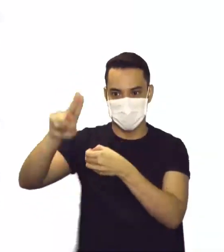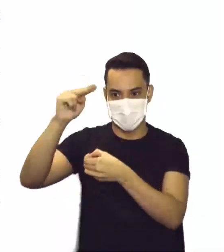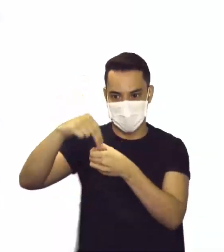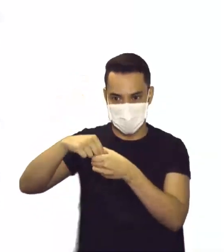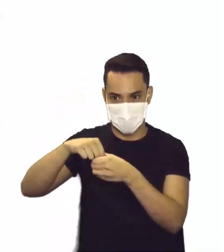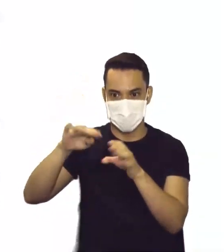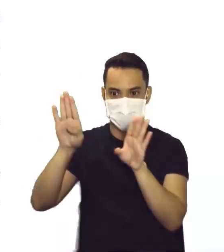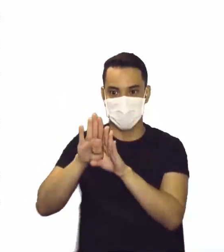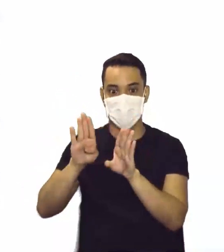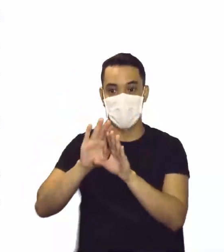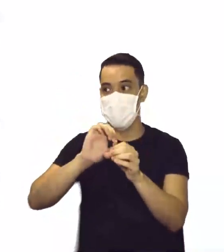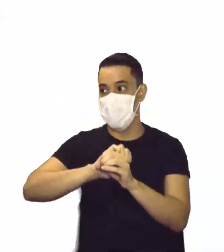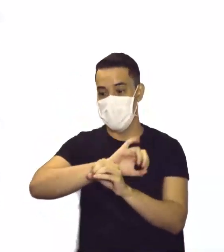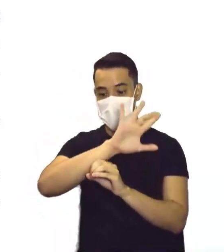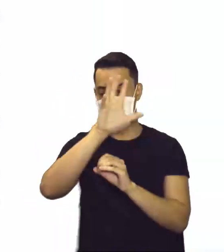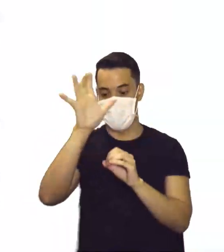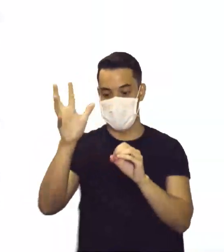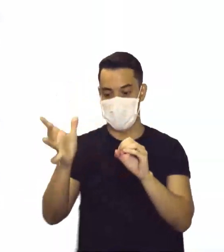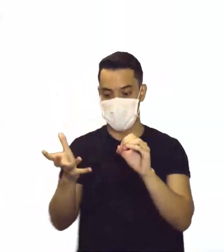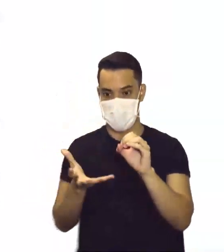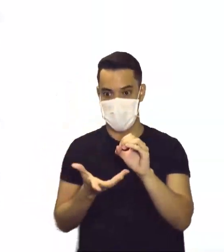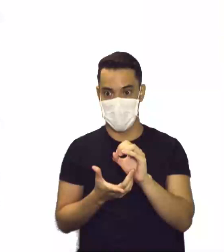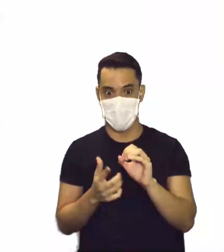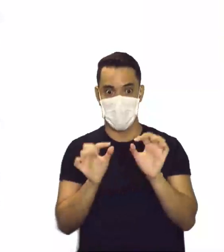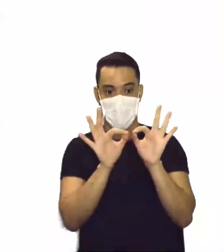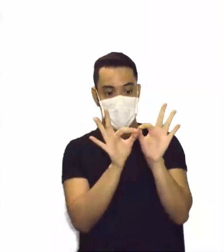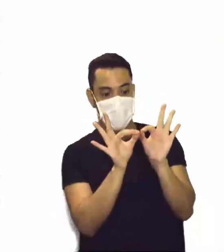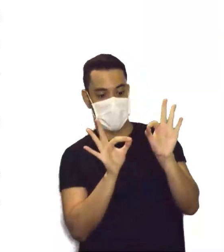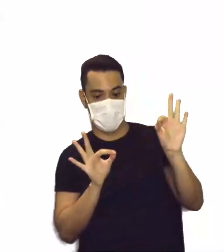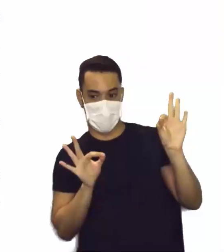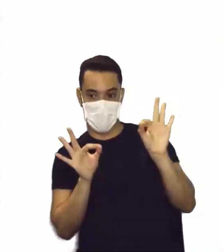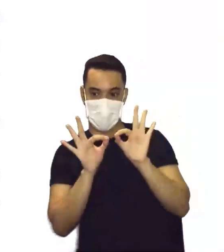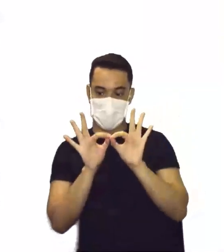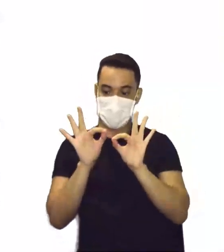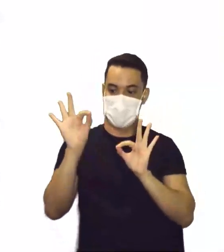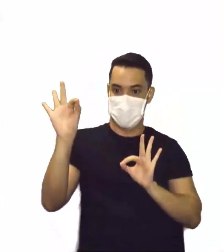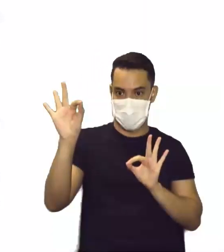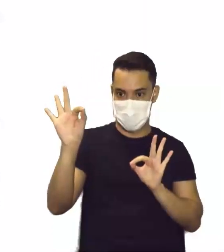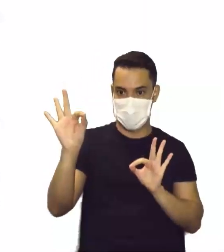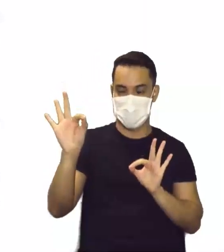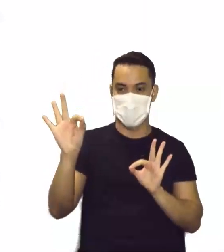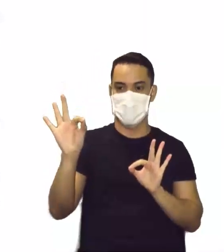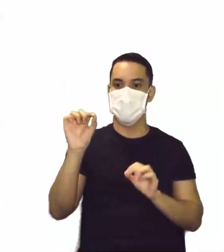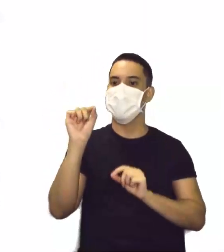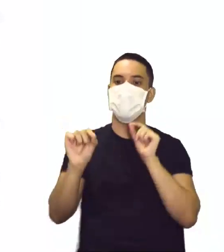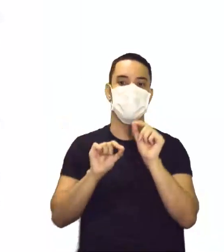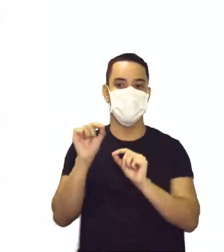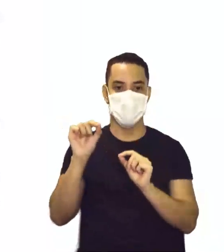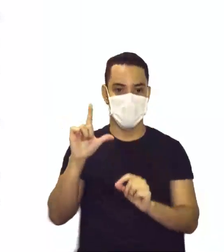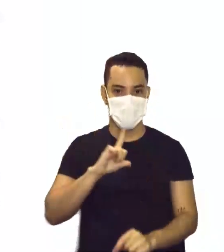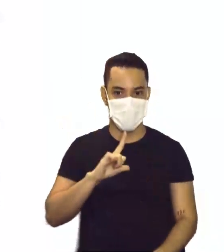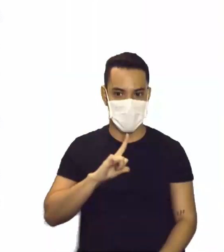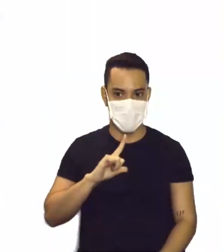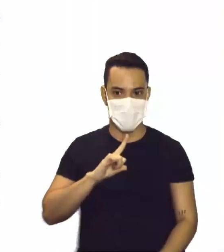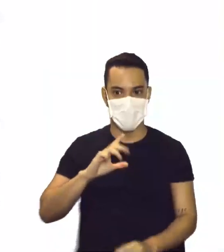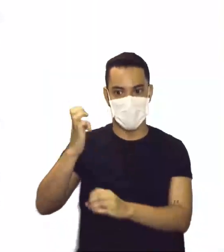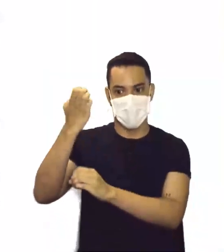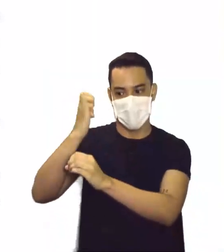E aqui, ó, bem afastado do núcleo, na camada de valência, com quem que eu